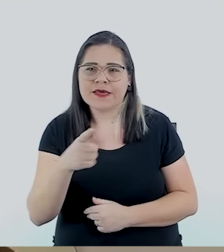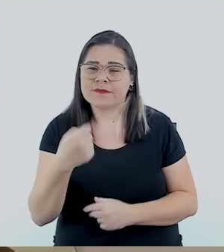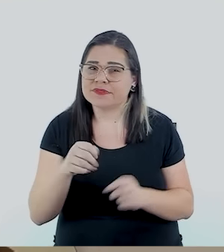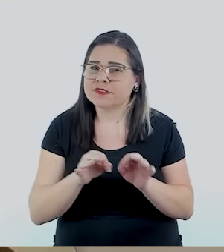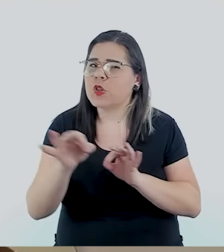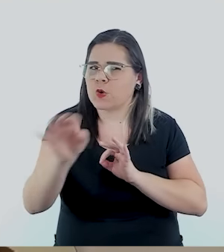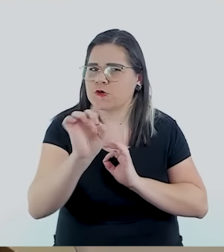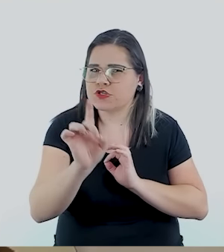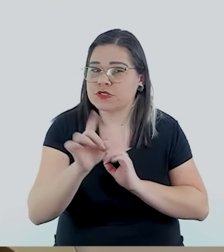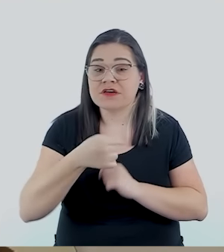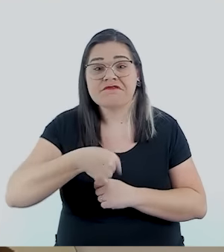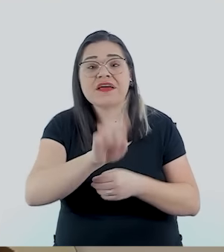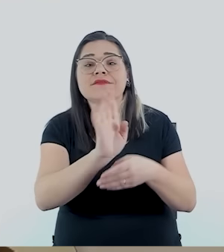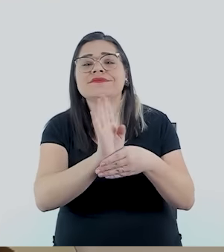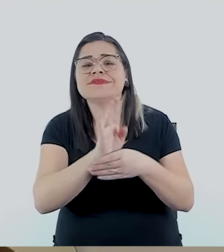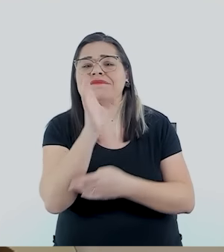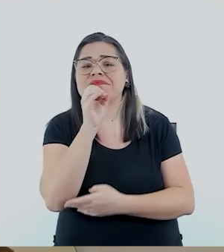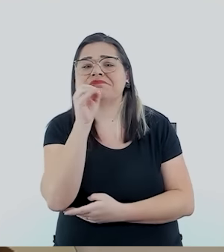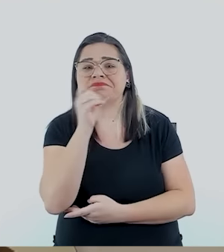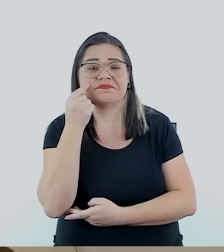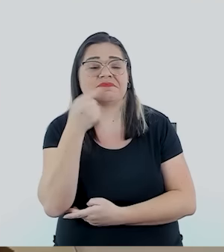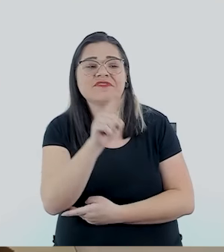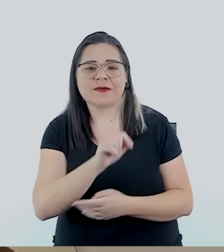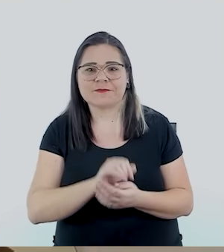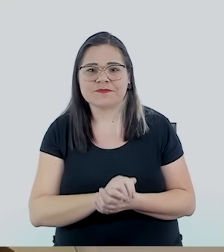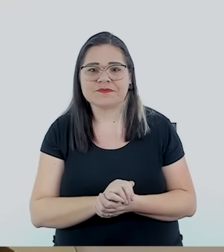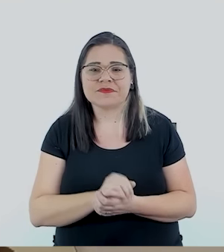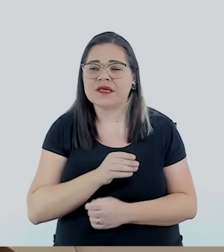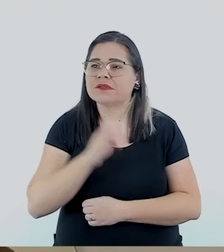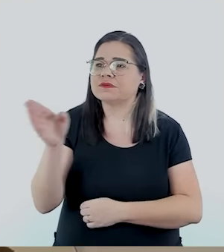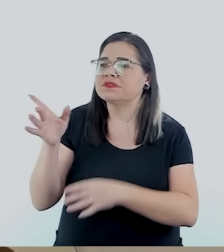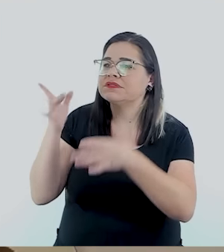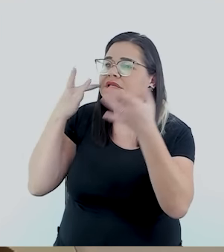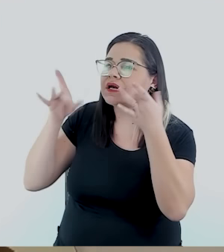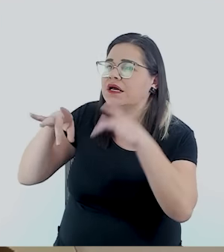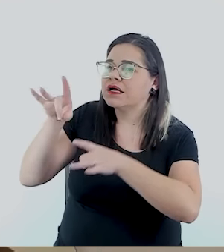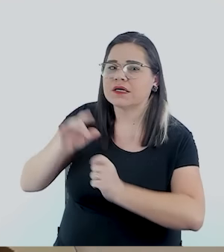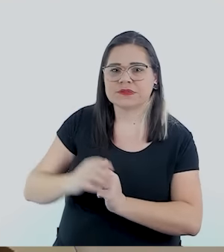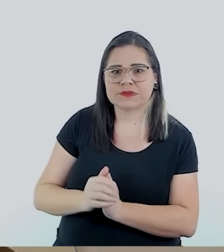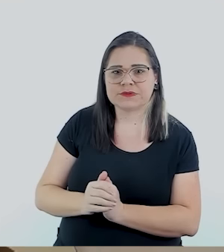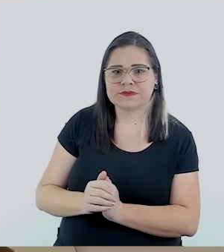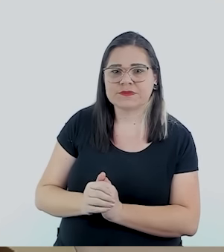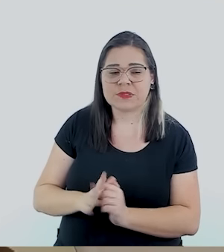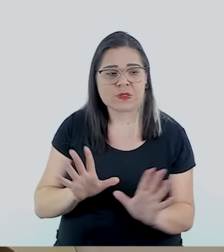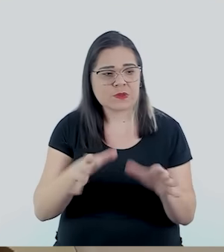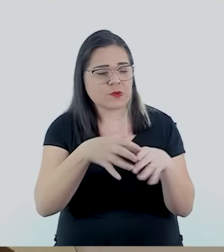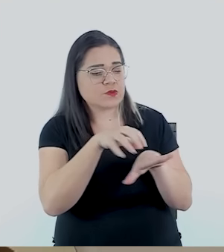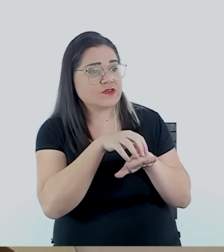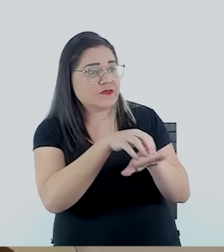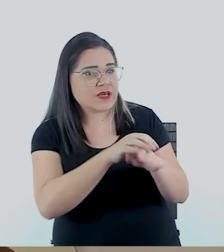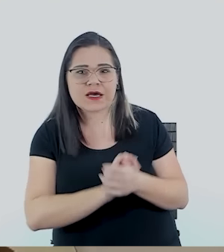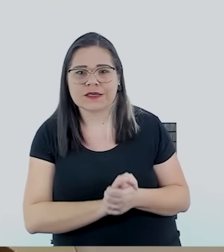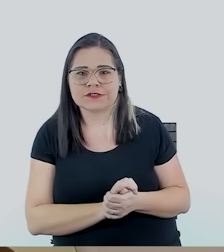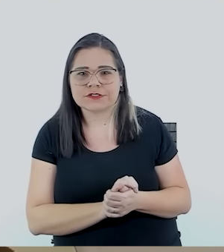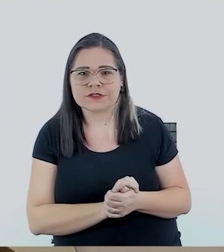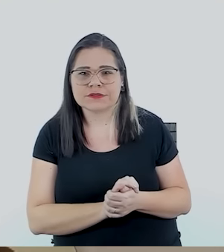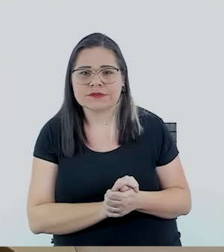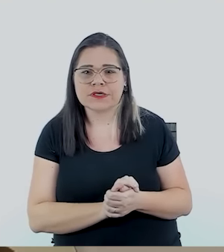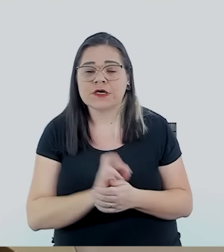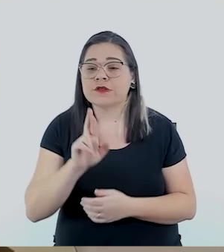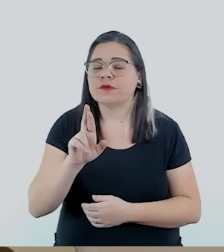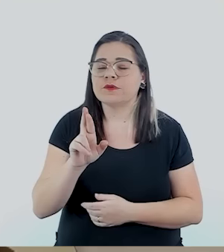longe é só você ir em um cinema no final de semana numa amostra num teatro num grupo de viagem num Retiro e